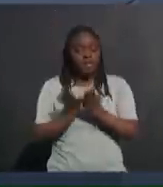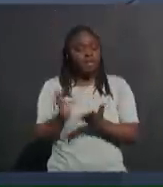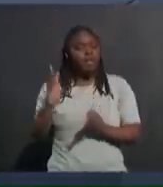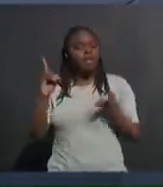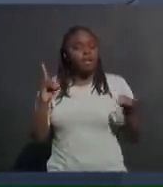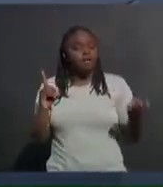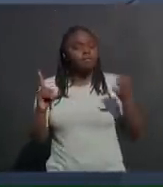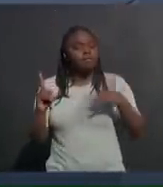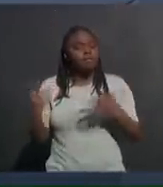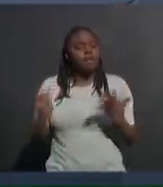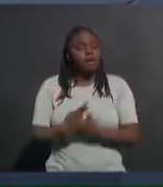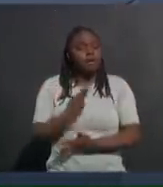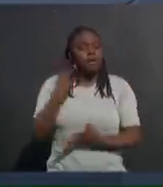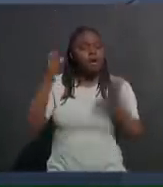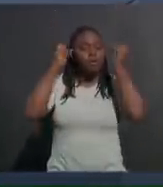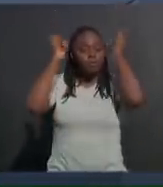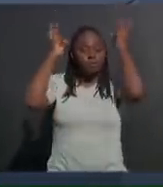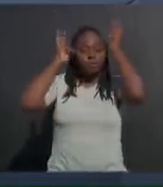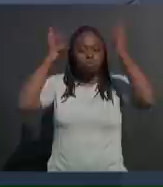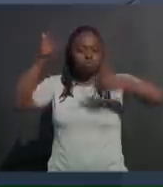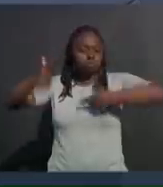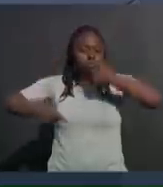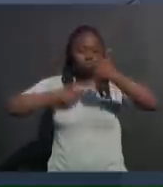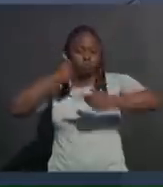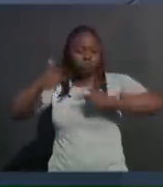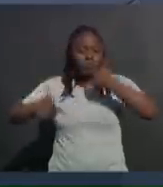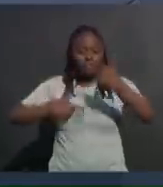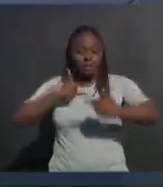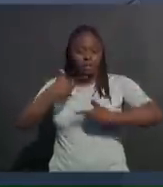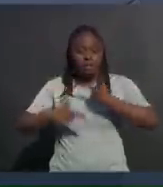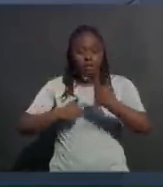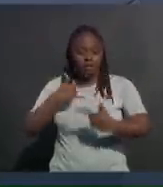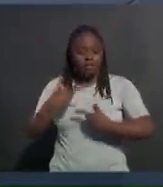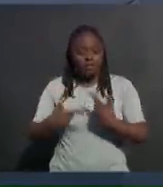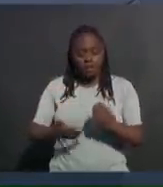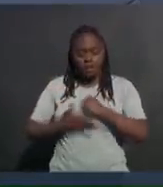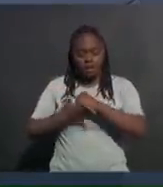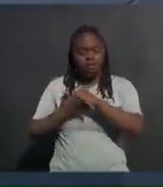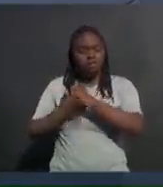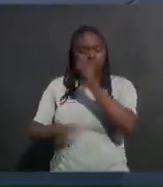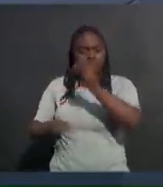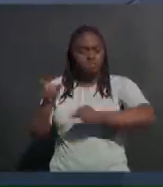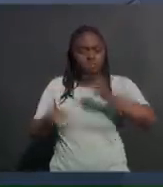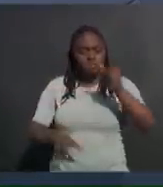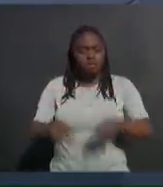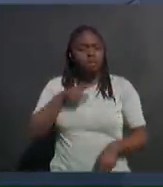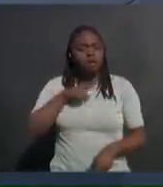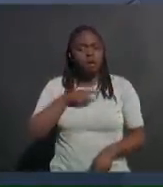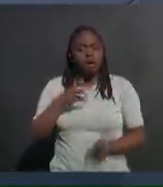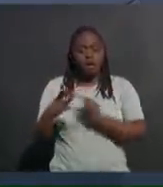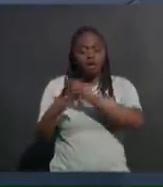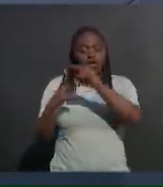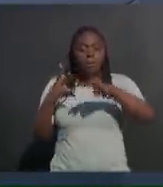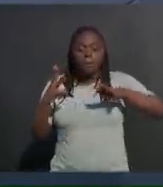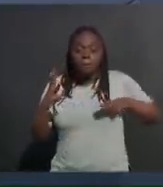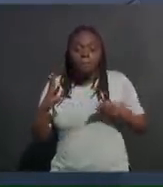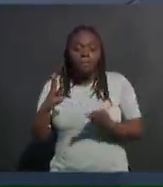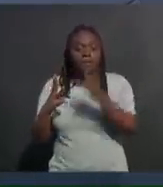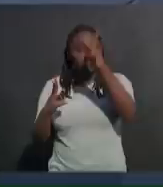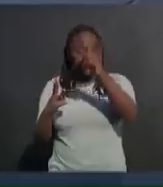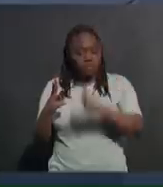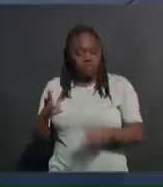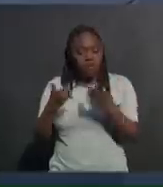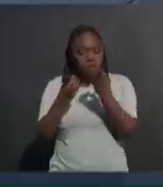episódio na vida de Moisés que ele trabalhava tanto que ele atendia as pessoas sem fim. Sem fim. Tinha 3 milhões de pessoas no deserto com